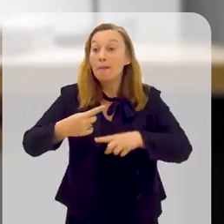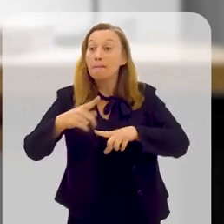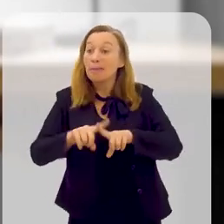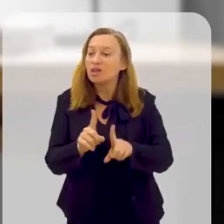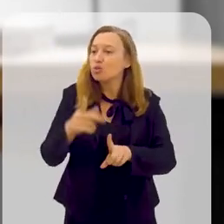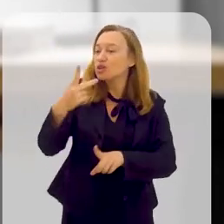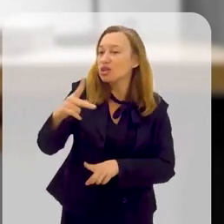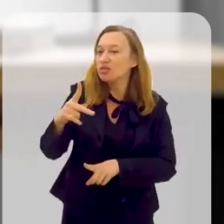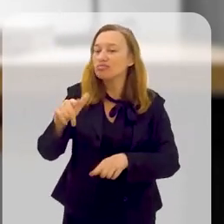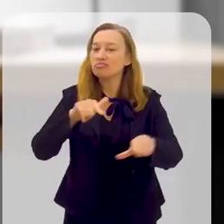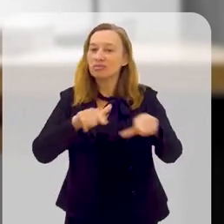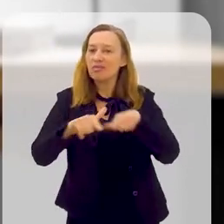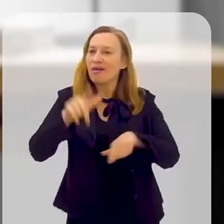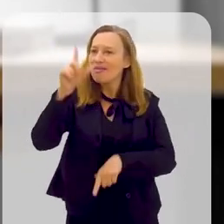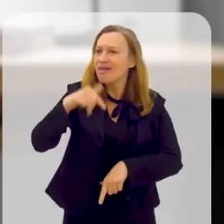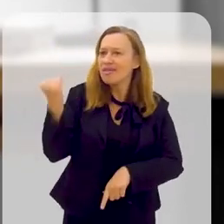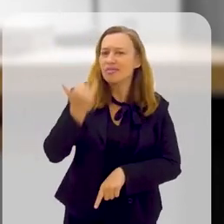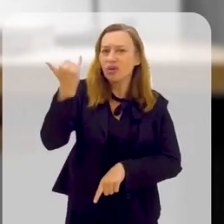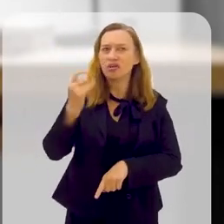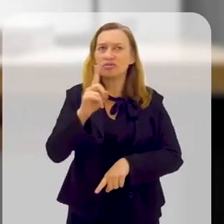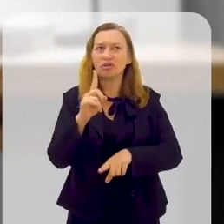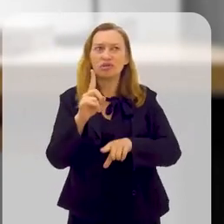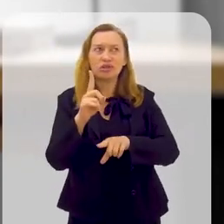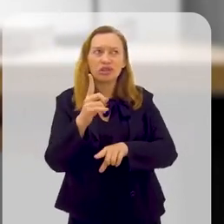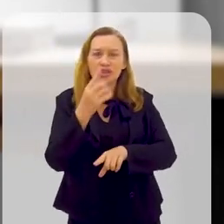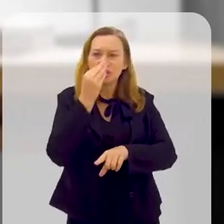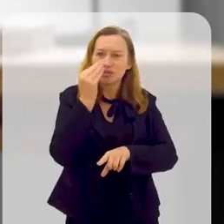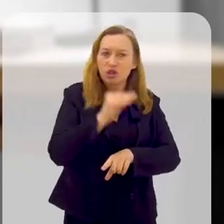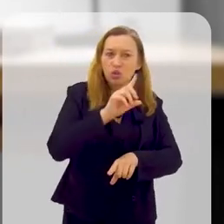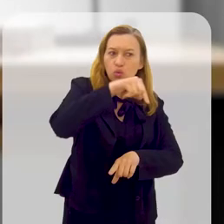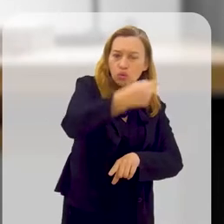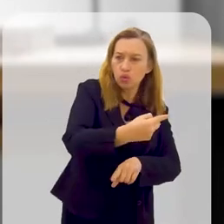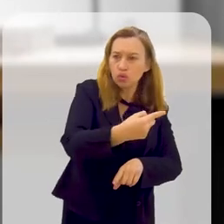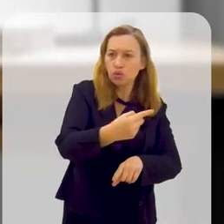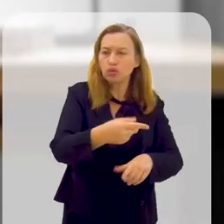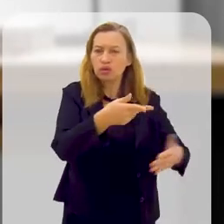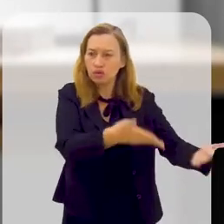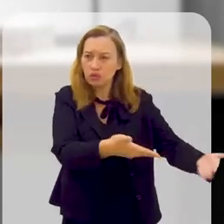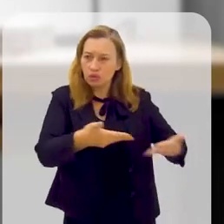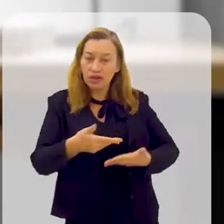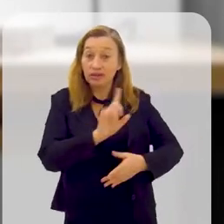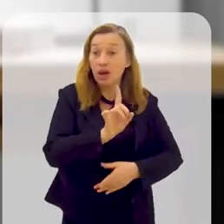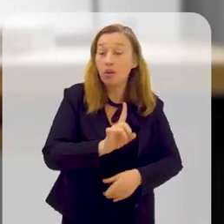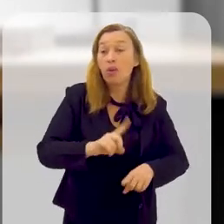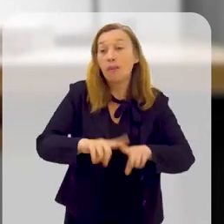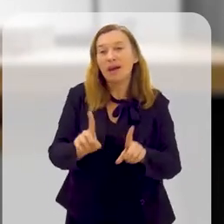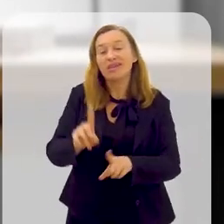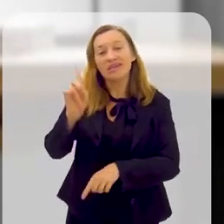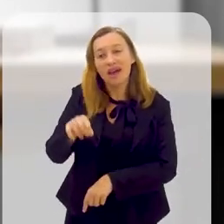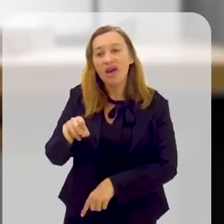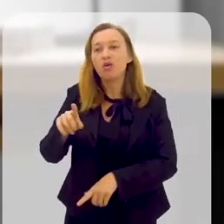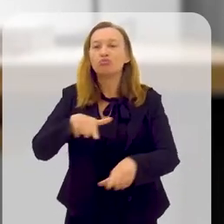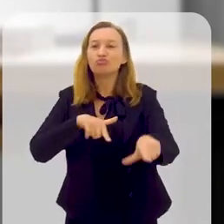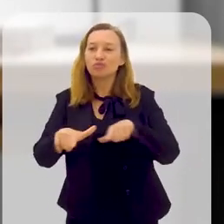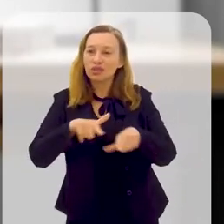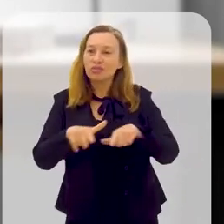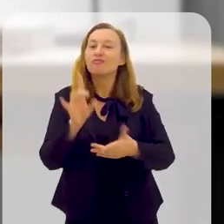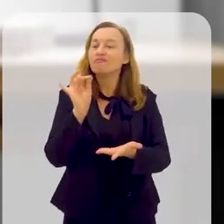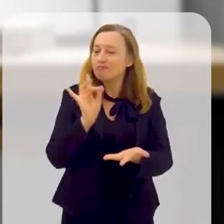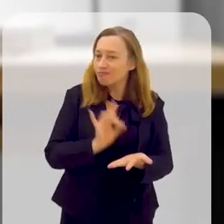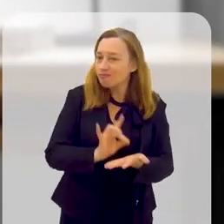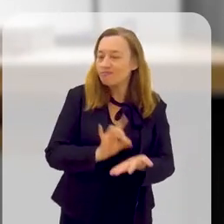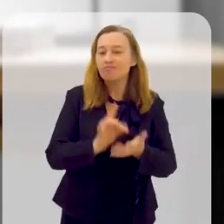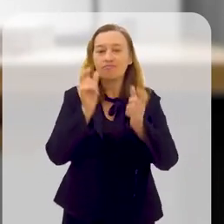mas como seu trabalho é super importante não desmerecendo os outros convidados não de forma alguma mas é um trabalho